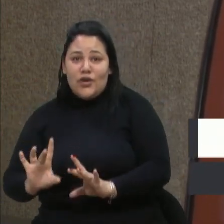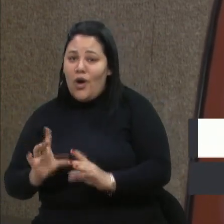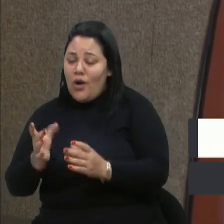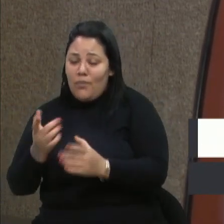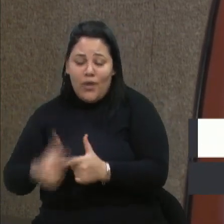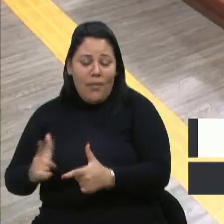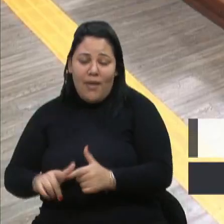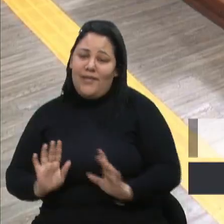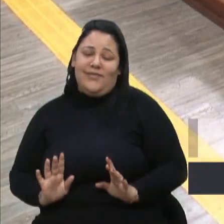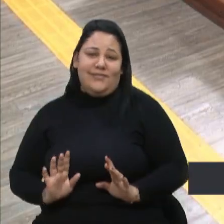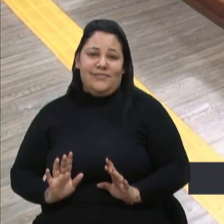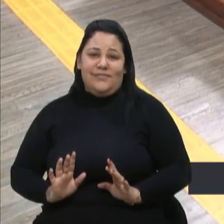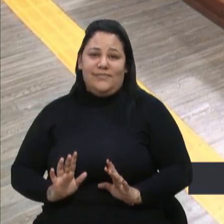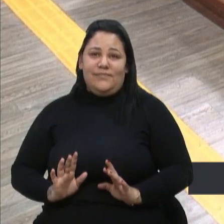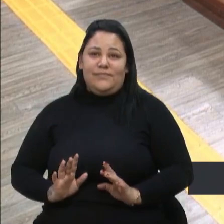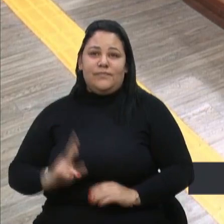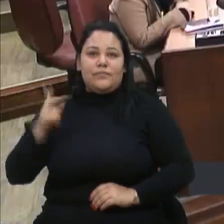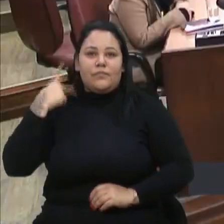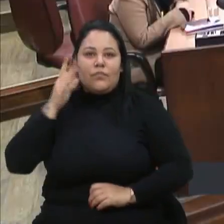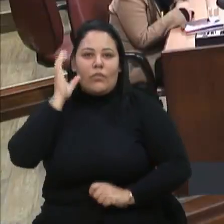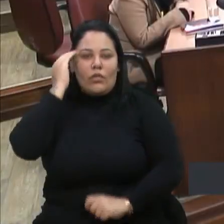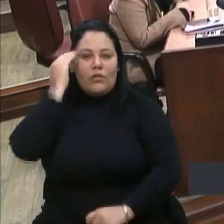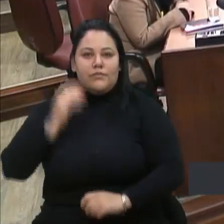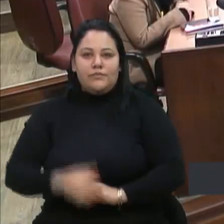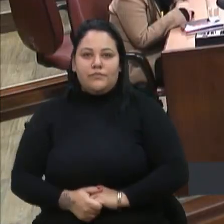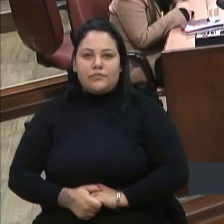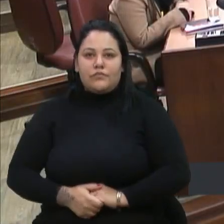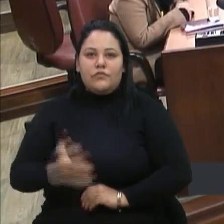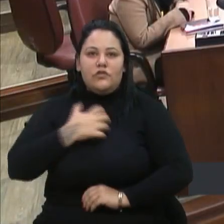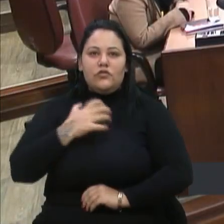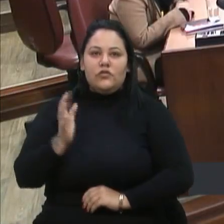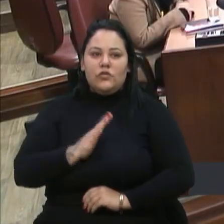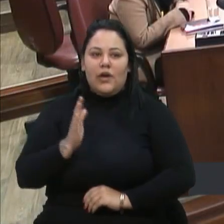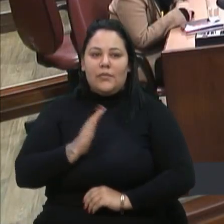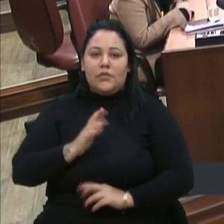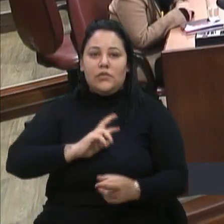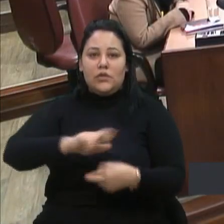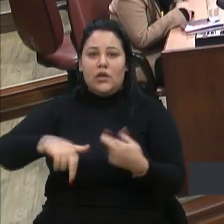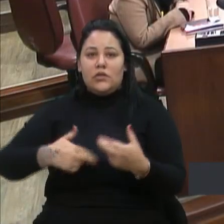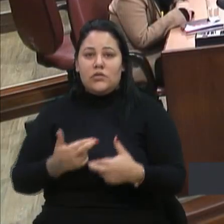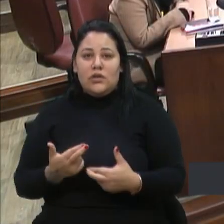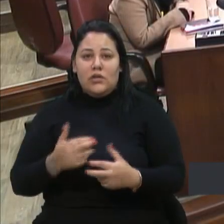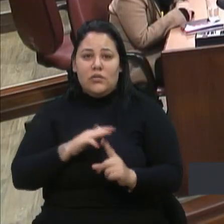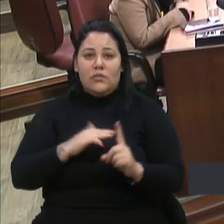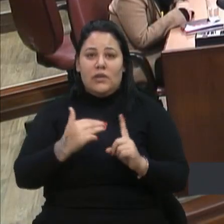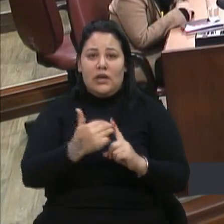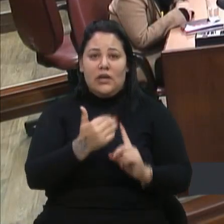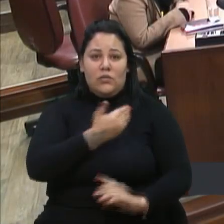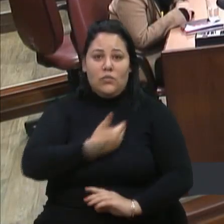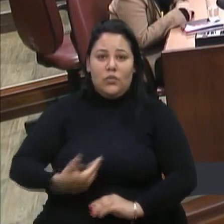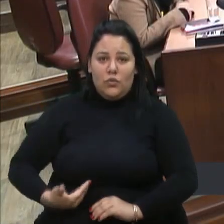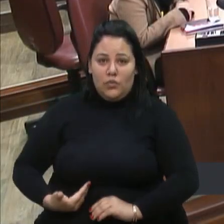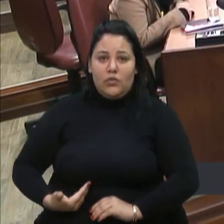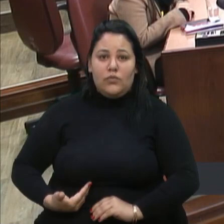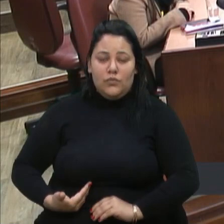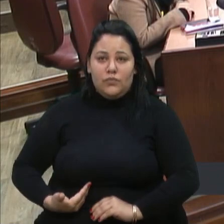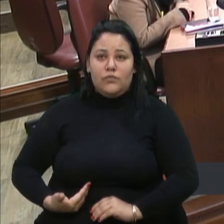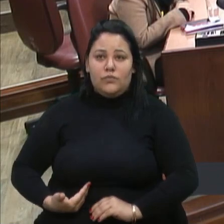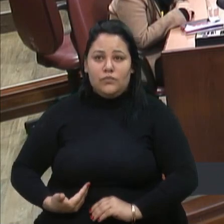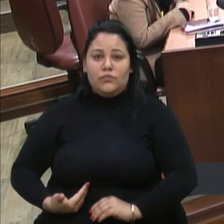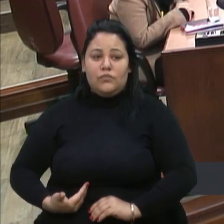vereador. Obrigado. Vereador Felipe. Vereador Rafael, de forma bem breve. Com relação ao mercado público, eu vou esperar a vinda do secretário aqui